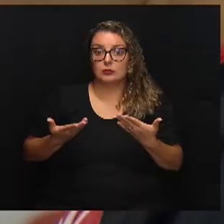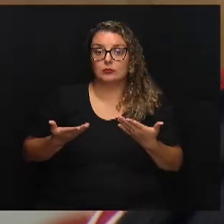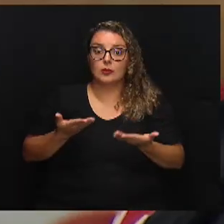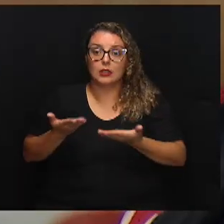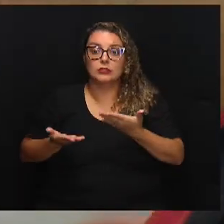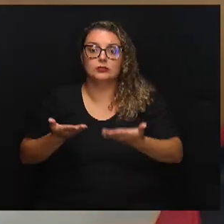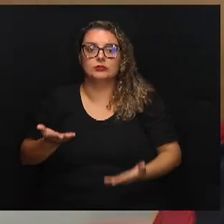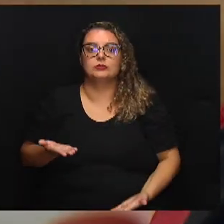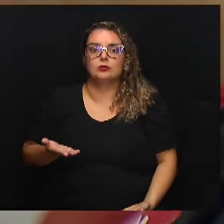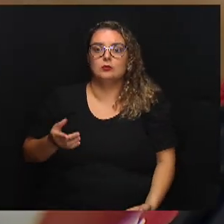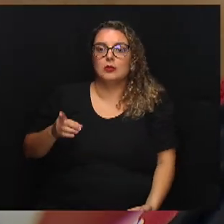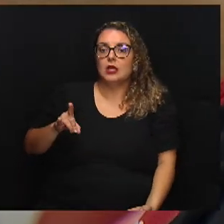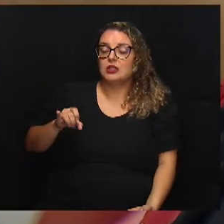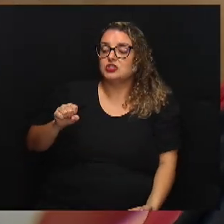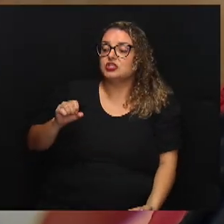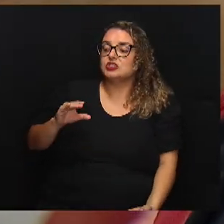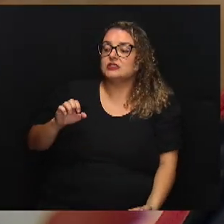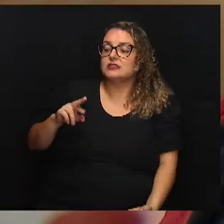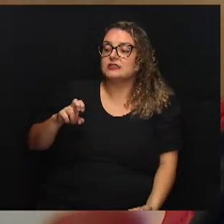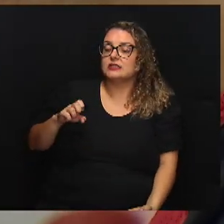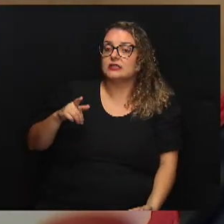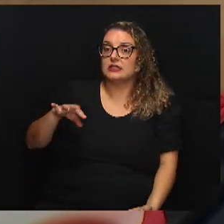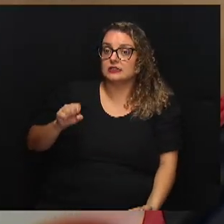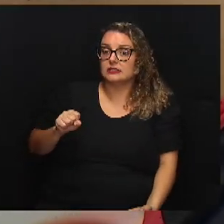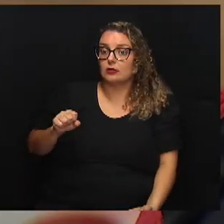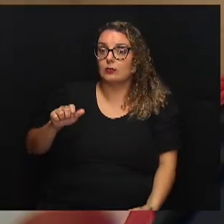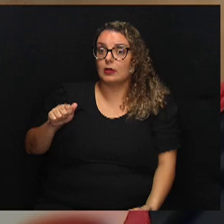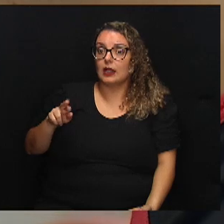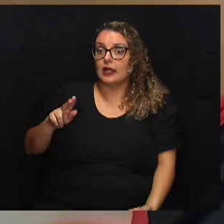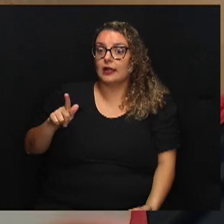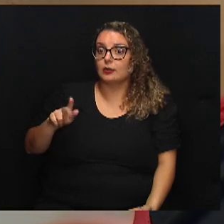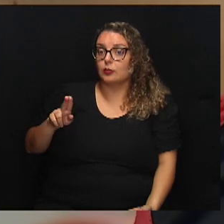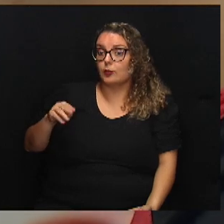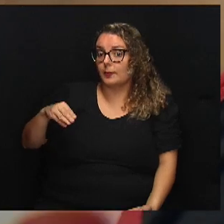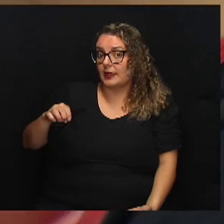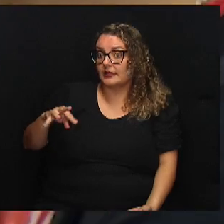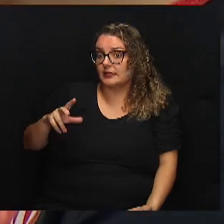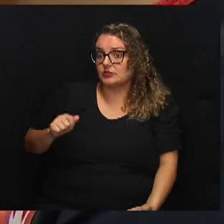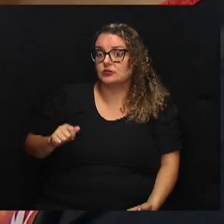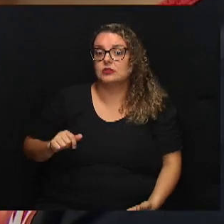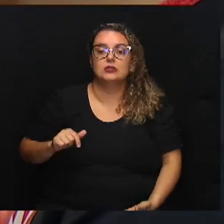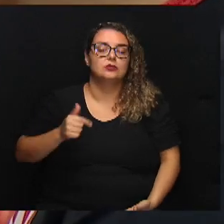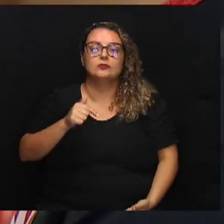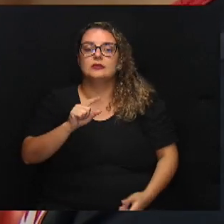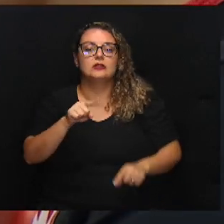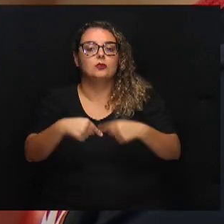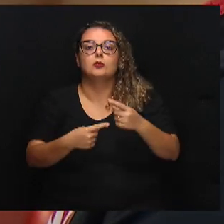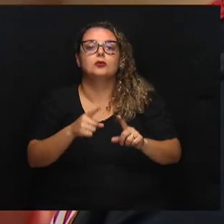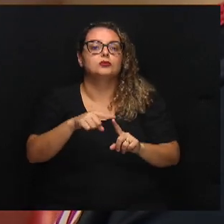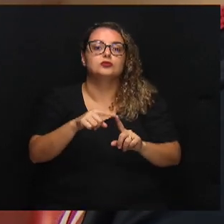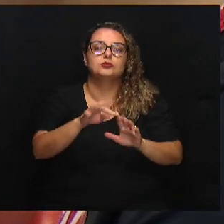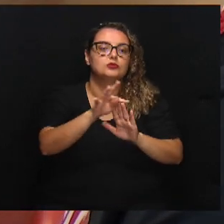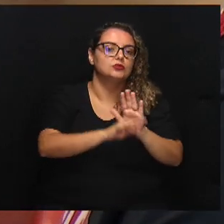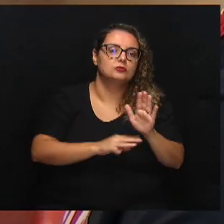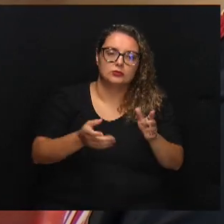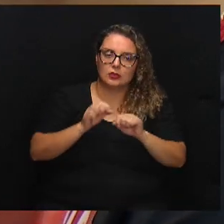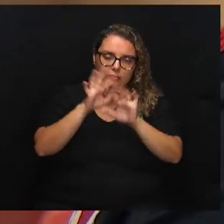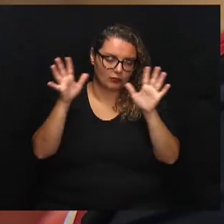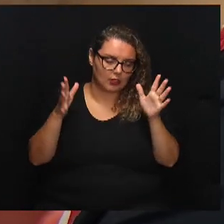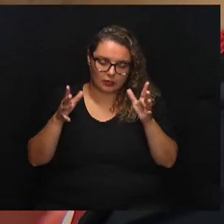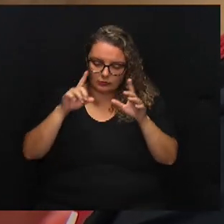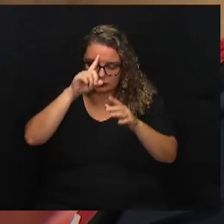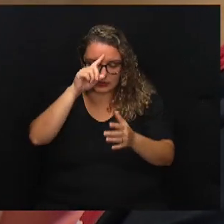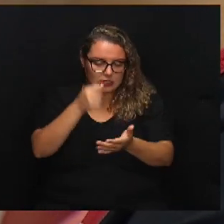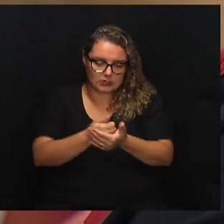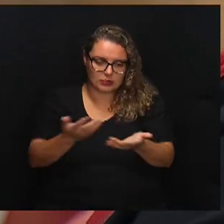uma dissertação argumentativa. Boa. Então, de nenhum modo ele vai escrever um outro tipo e um outro gênero textual. Isso aí já está claro, é definido,